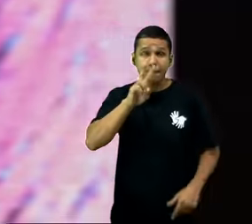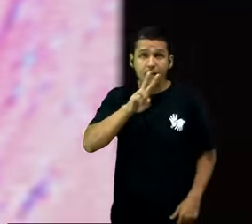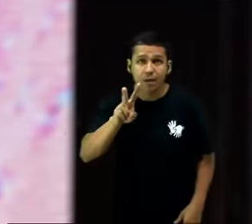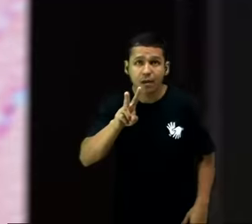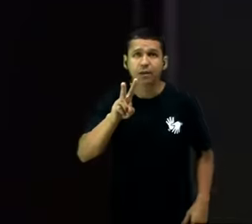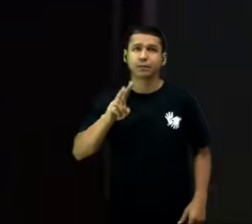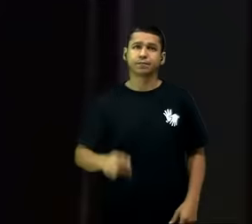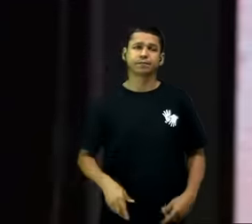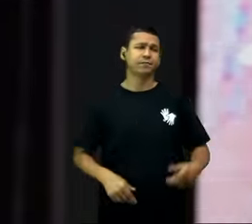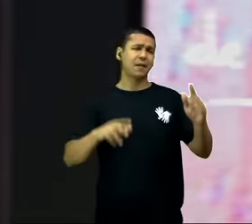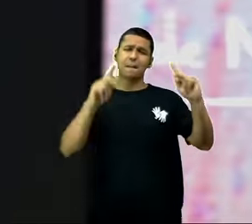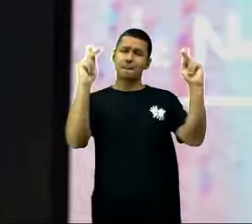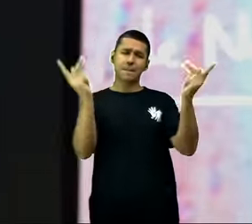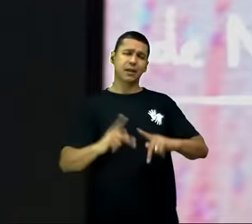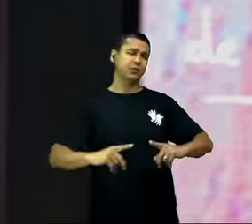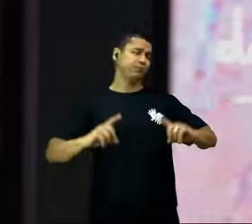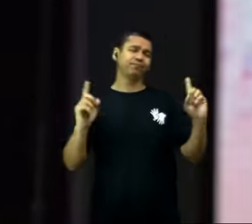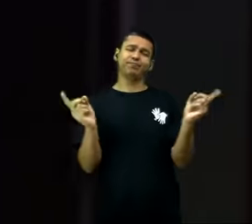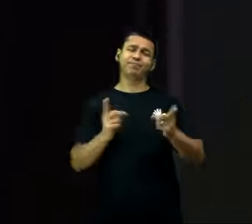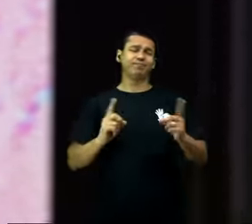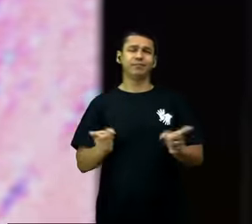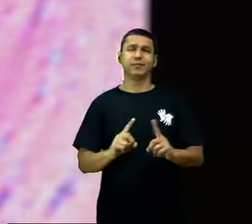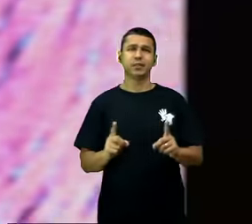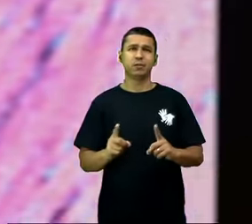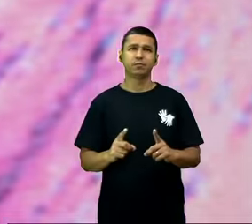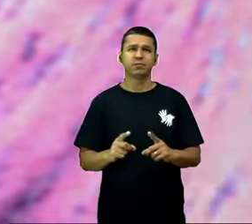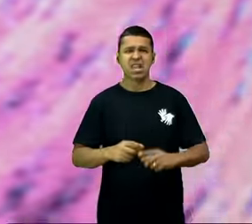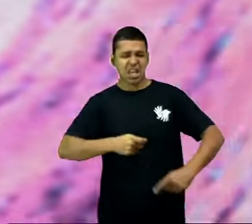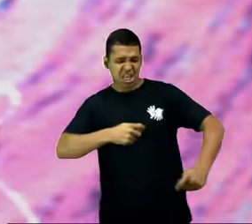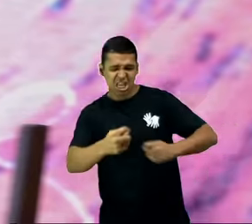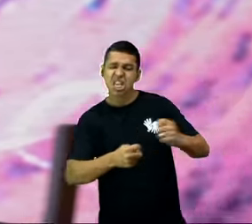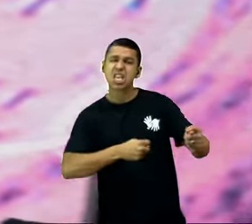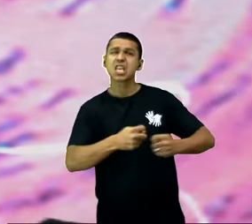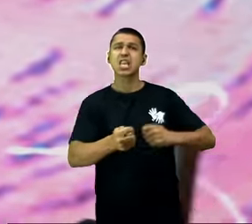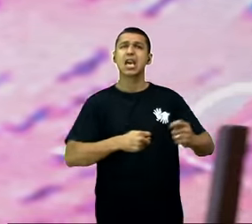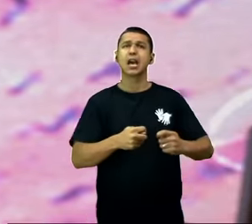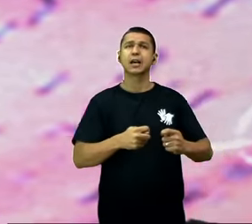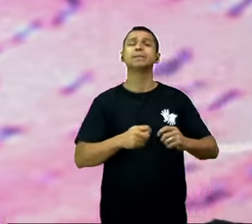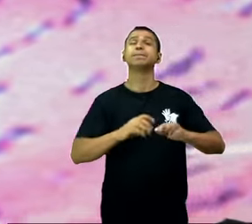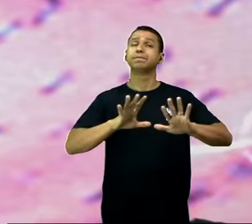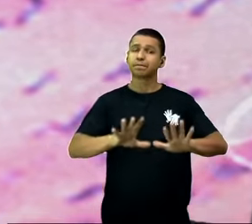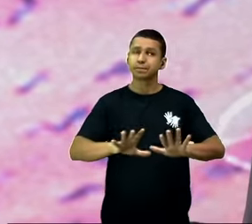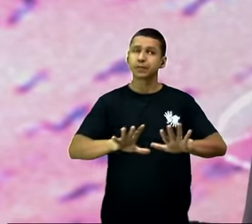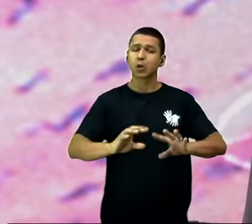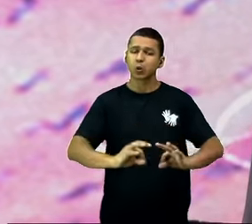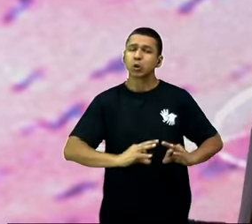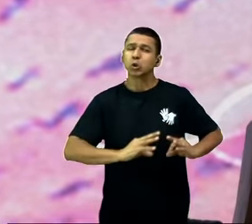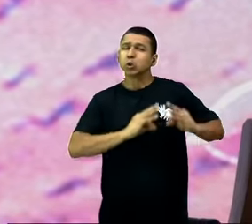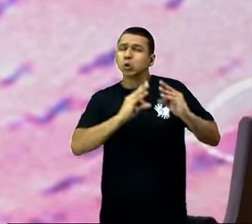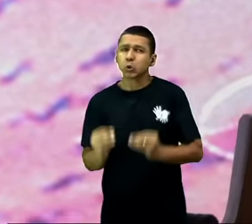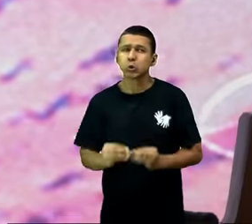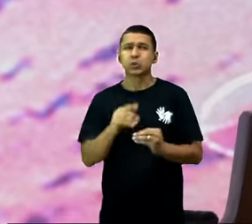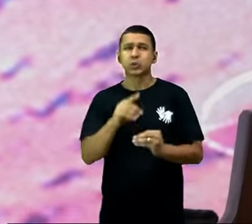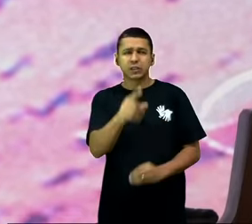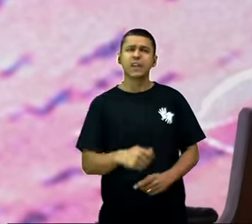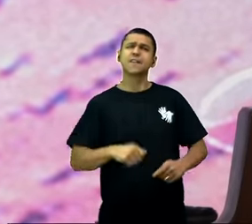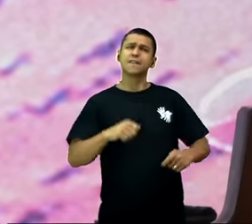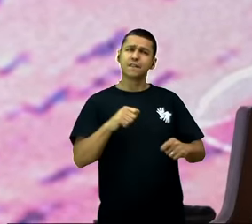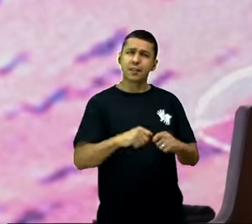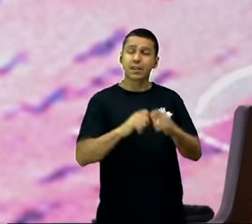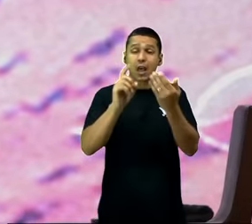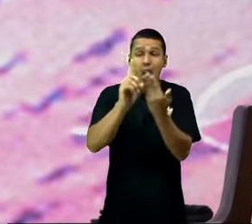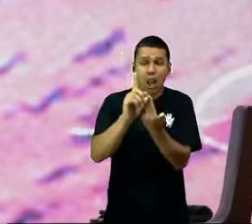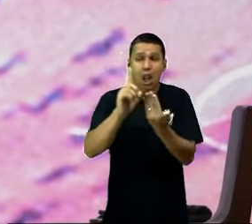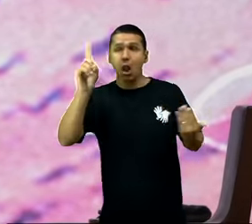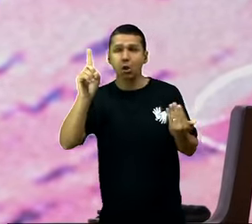paz. É conflito e guerra o tempo todo. Irmão, tudo que a gente gerar na carne vai viver para tentar destruir o que Deus